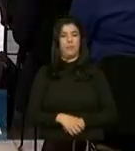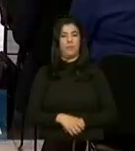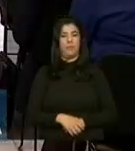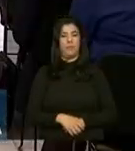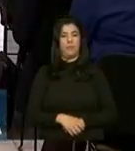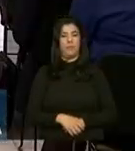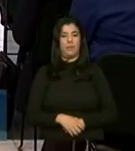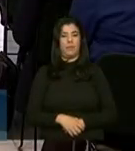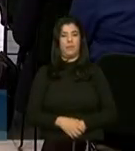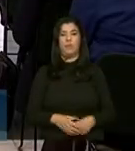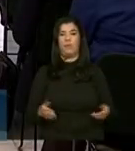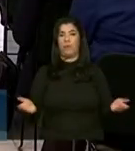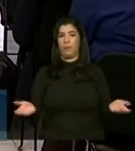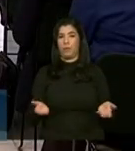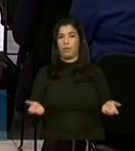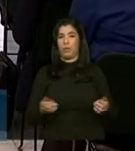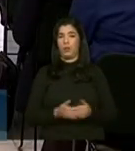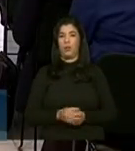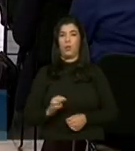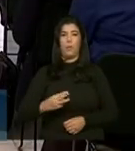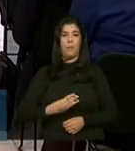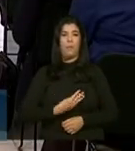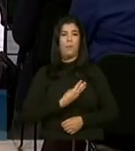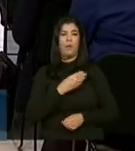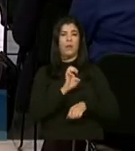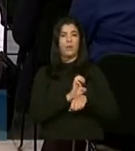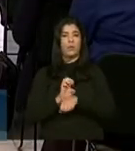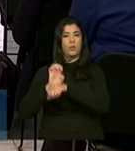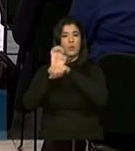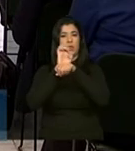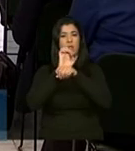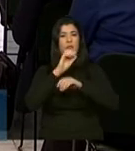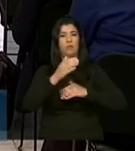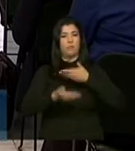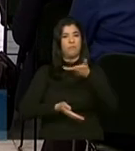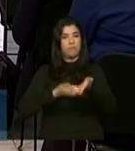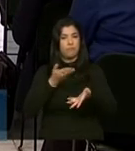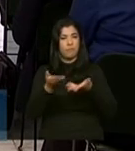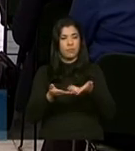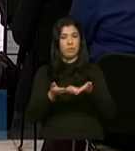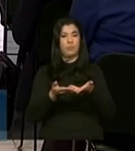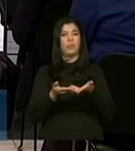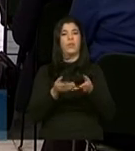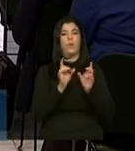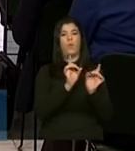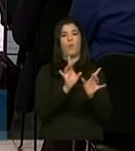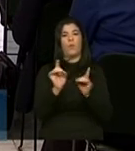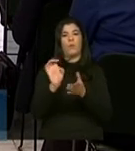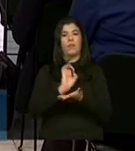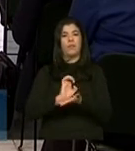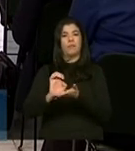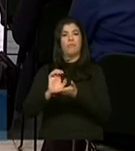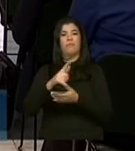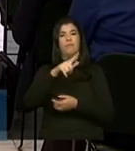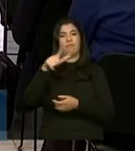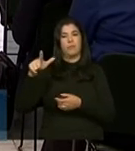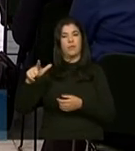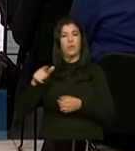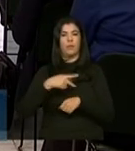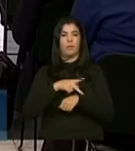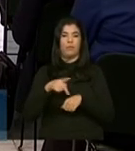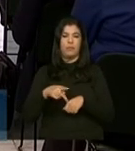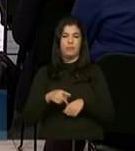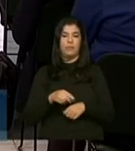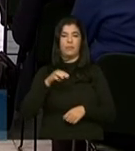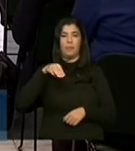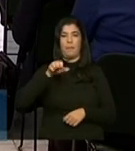Ouviremos agora o ministro de Estado do Desenvolvimento, Indústria e Comércio Exterior, senhor Mauro Borges. Bom